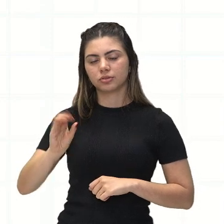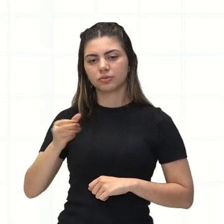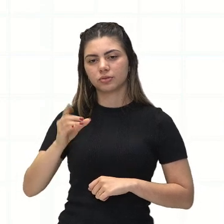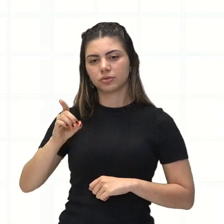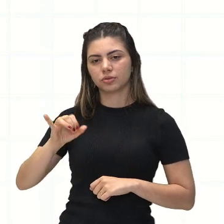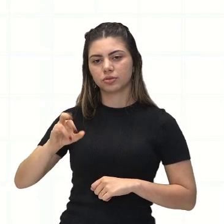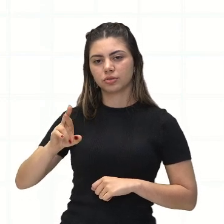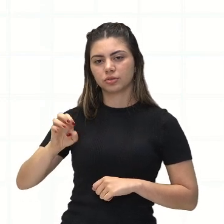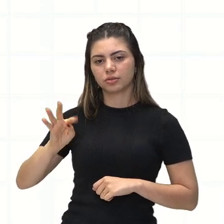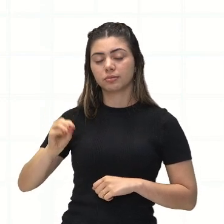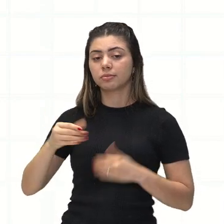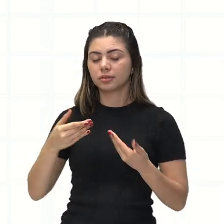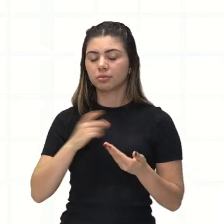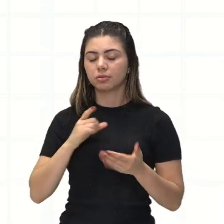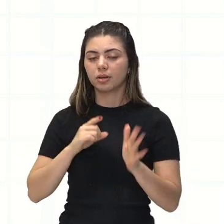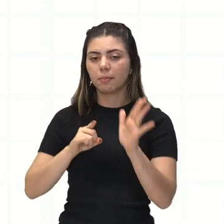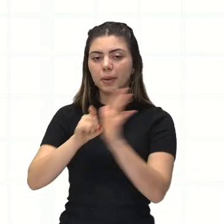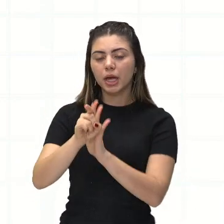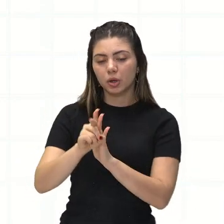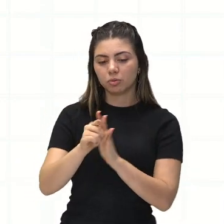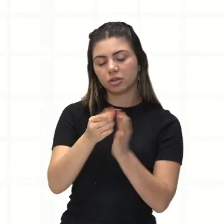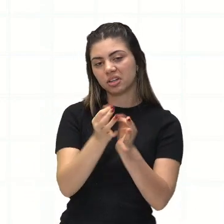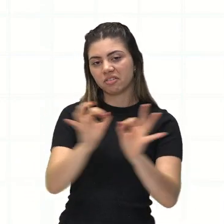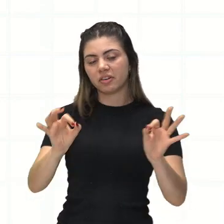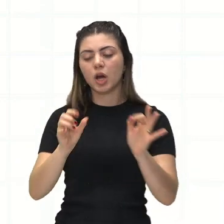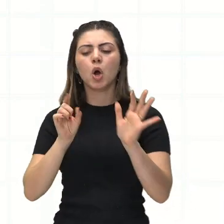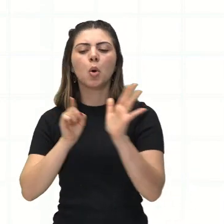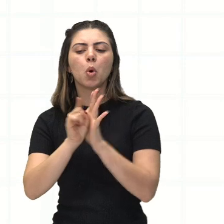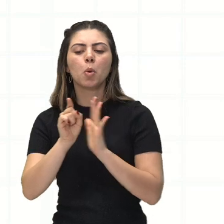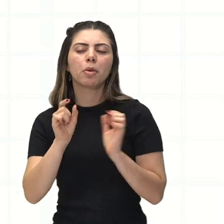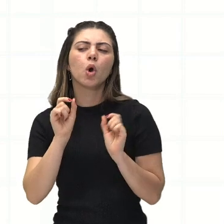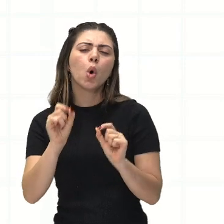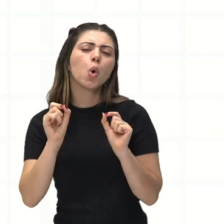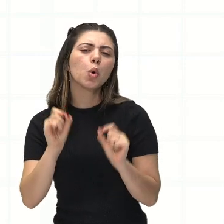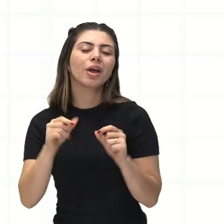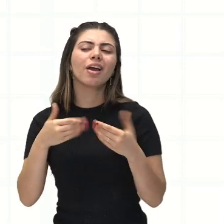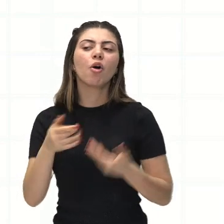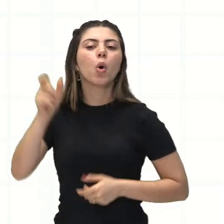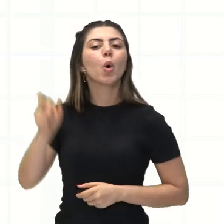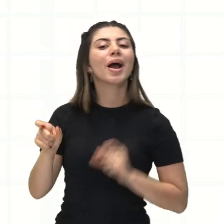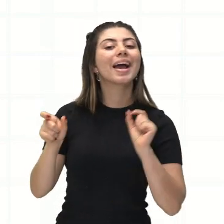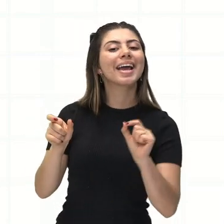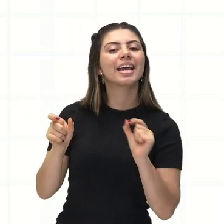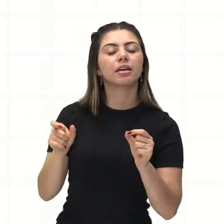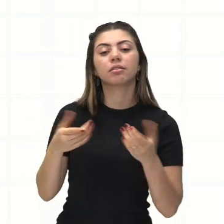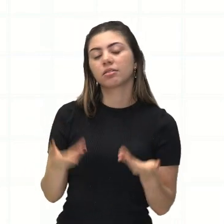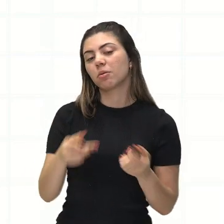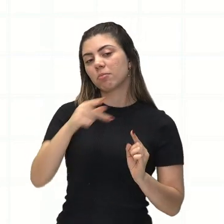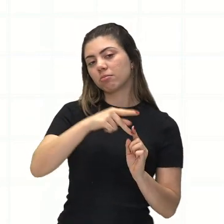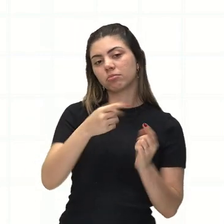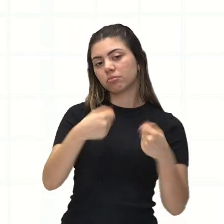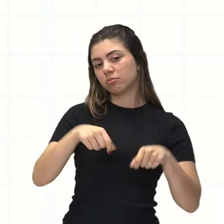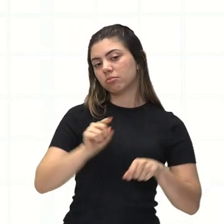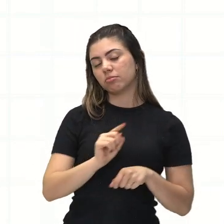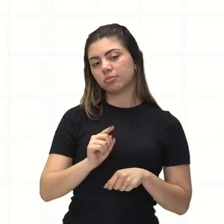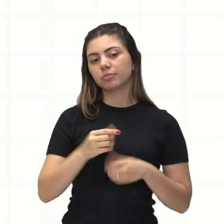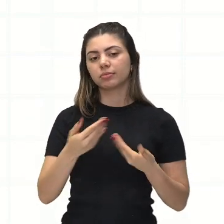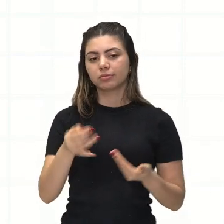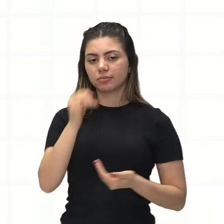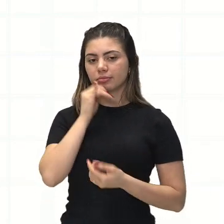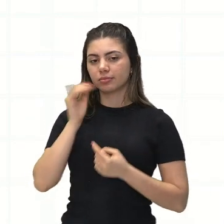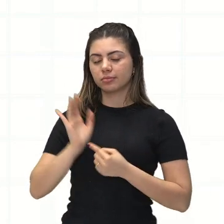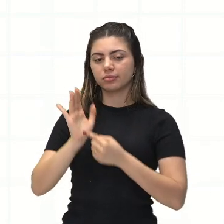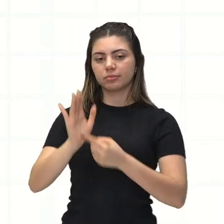ele responde a pergunta o que, no caso de direto, ou quem, sem o auxílio de nenhuma preposição. Aqui nesse exemplo nós